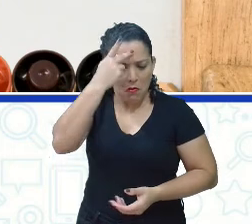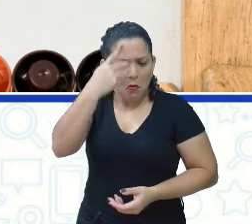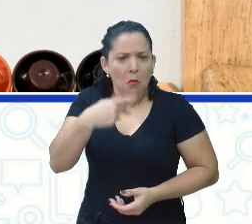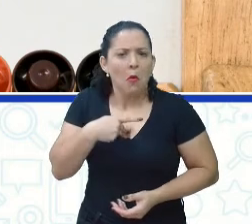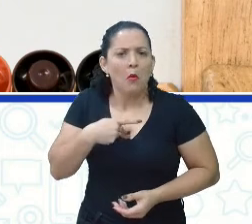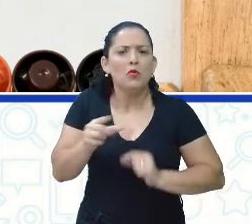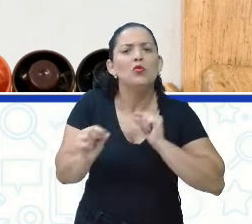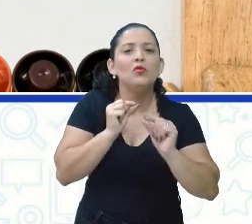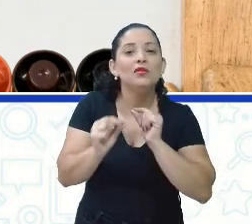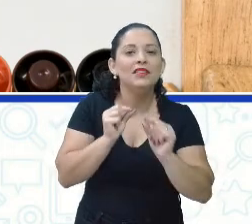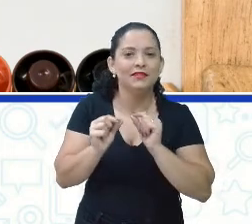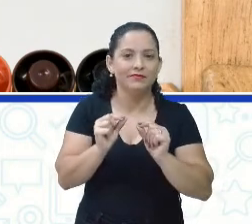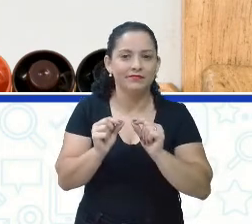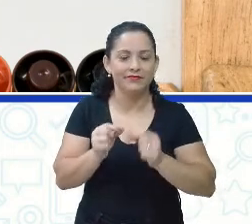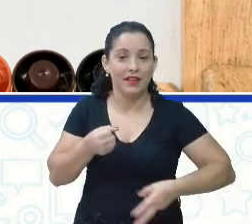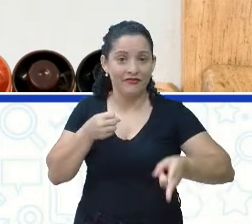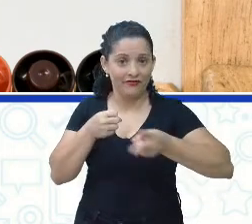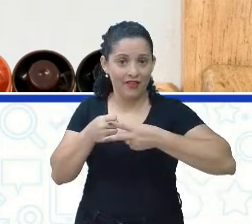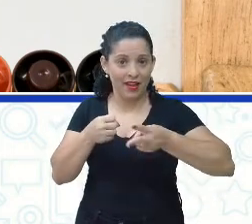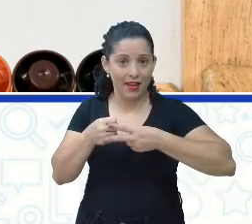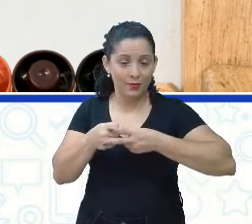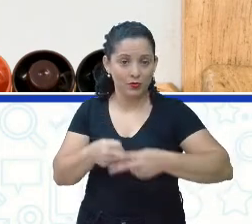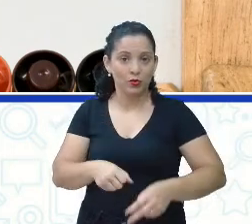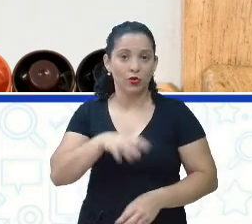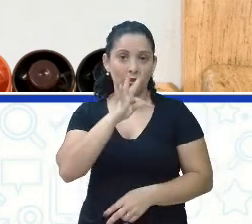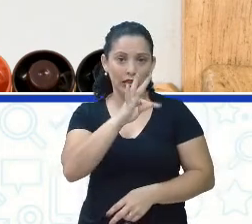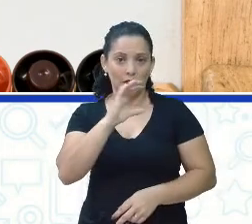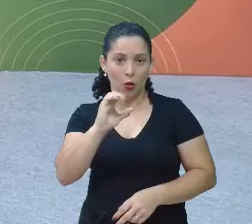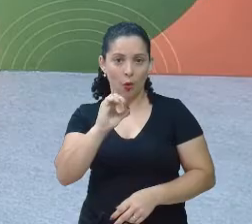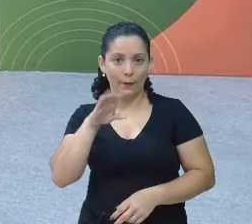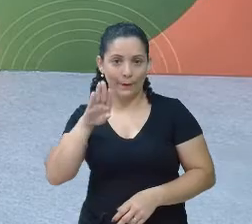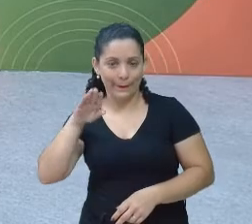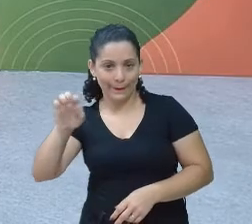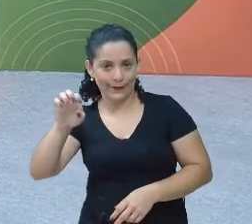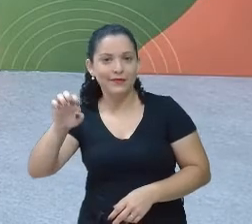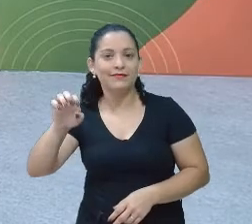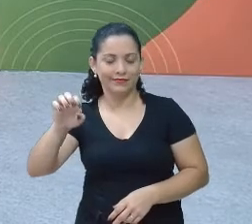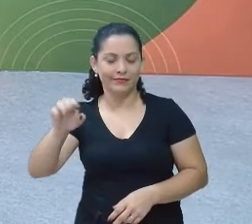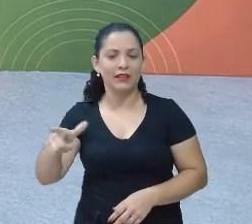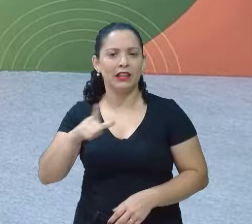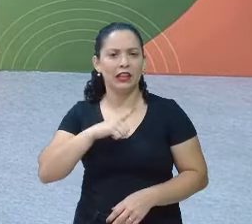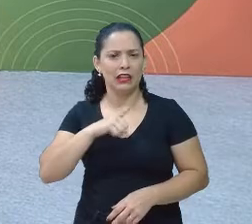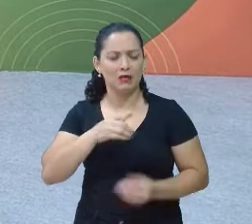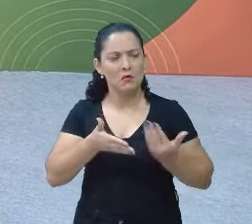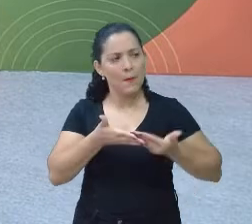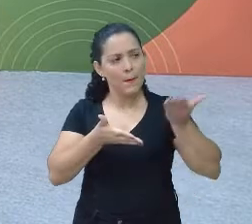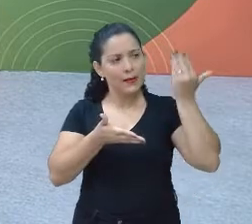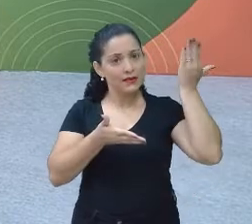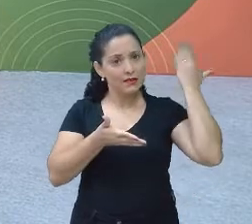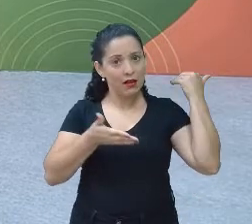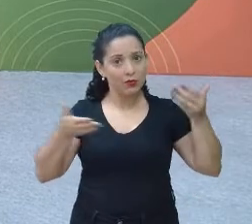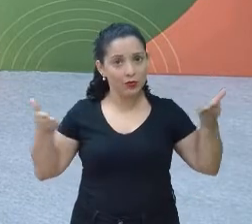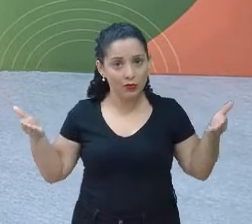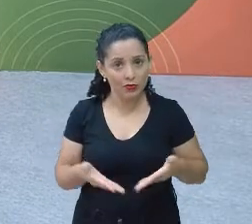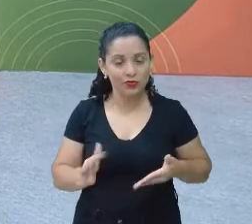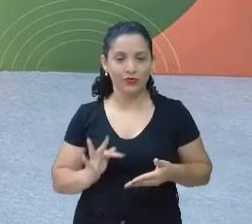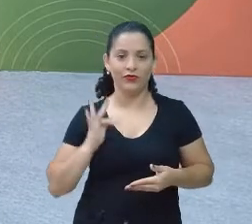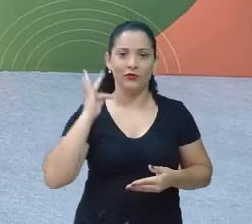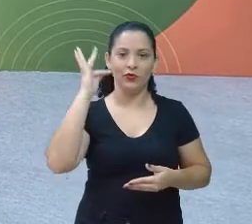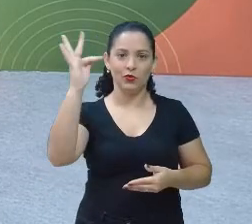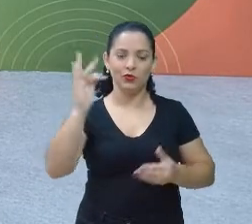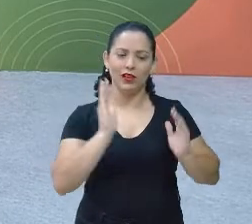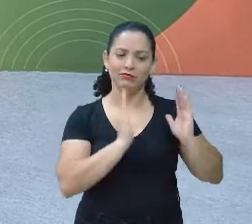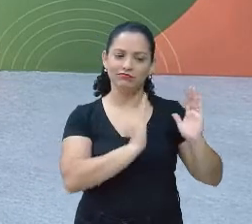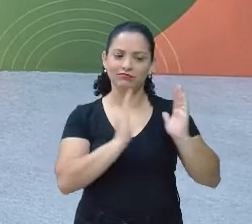lá. Verbo to be. A gente tem tempos verbais, nós temos ele no passado, no presente, temos ele no futuro,